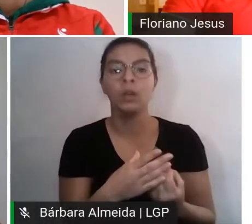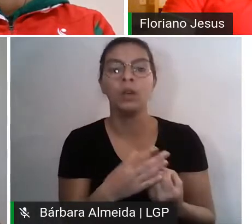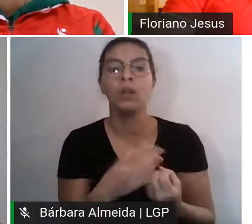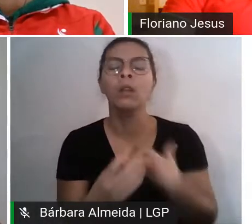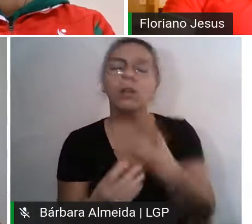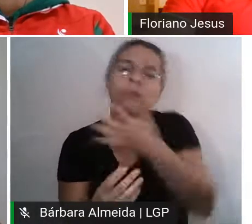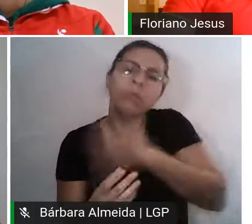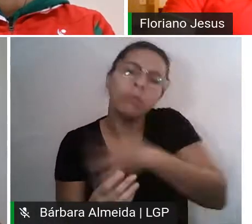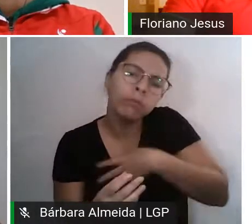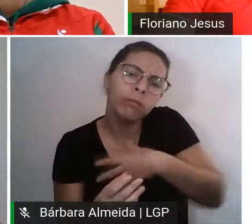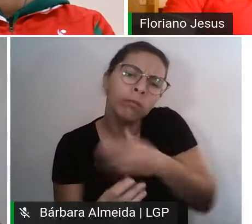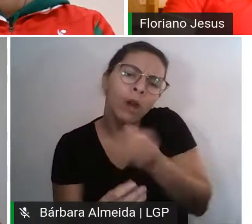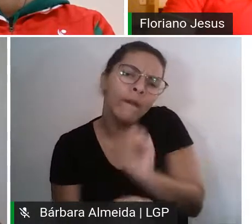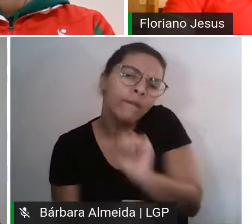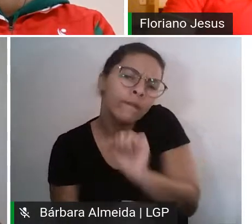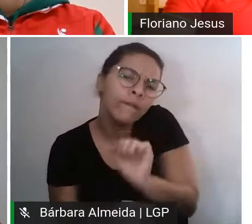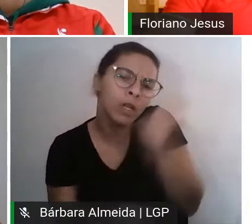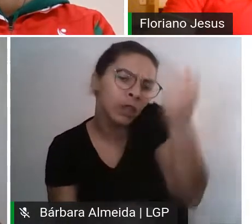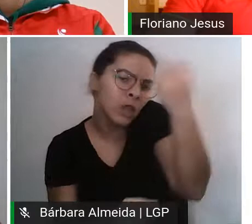queres-nos contar